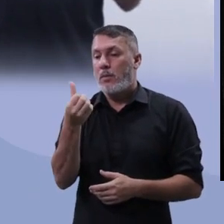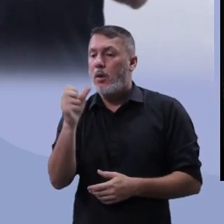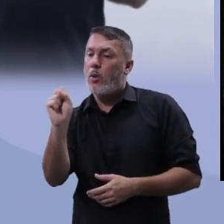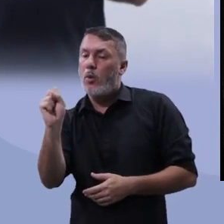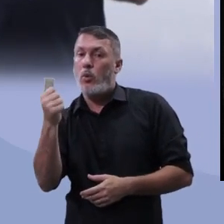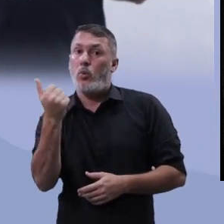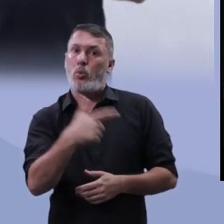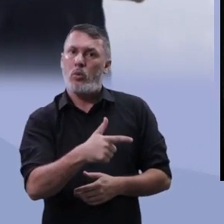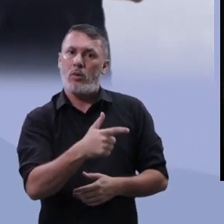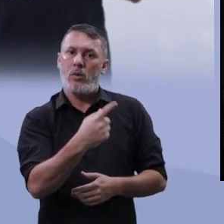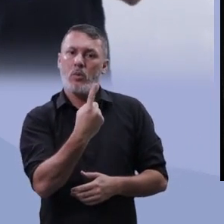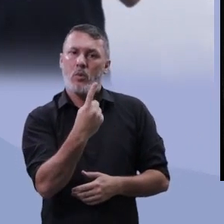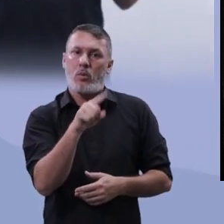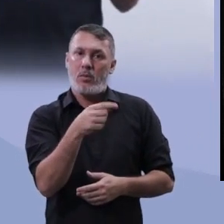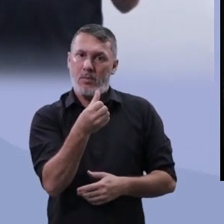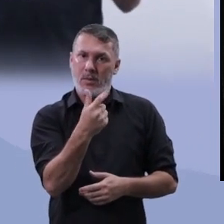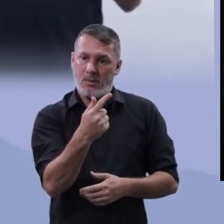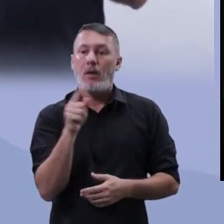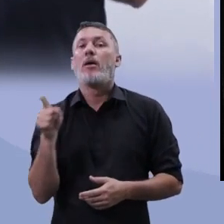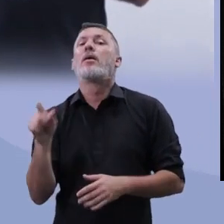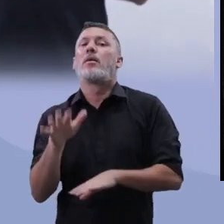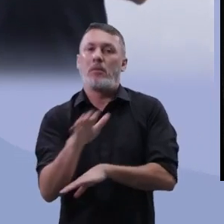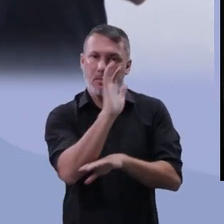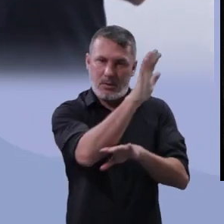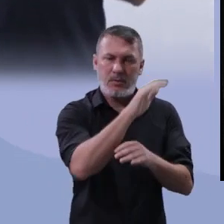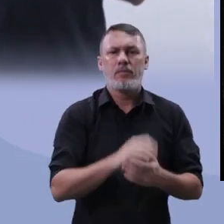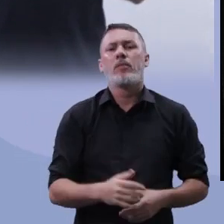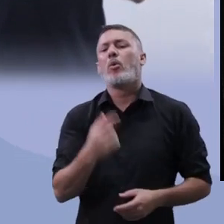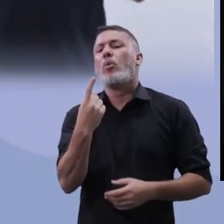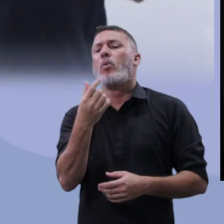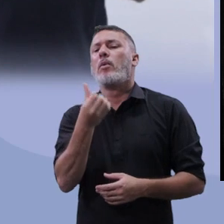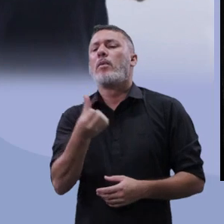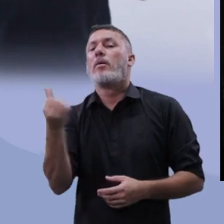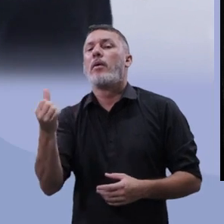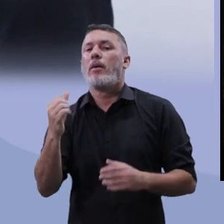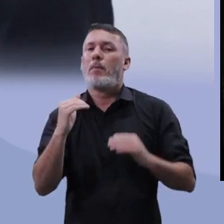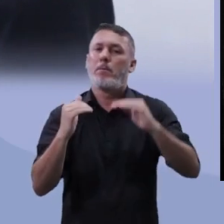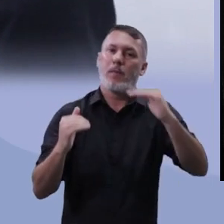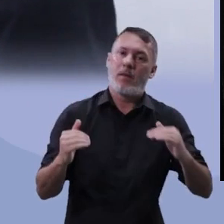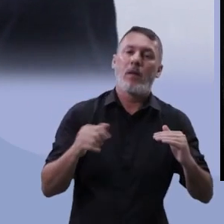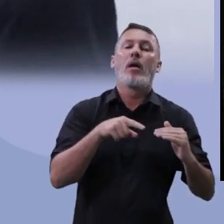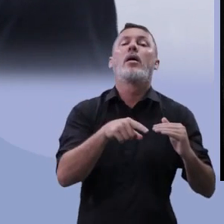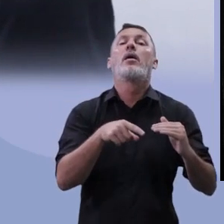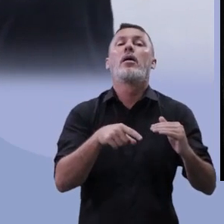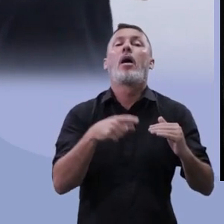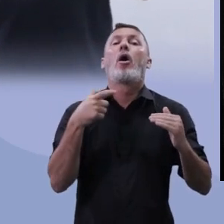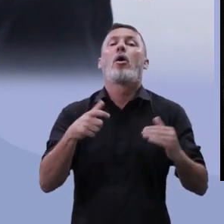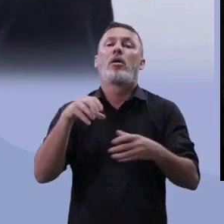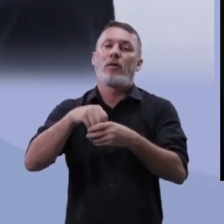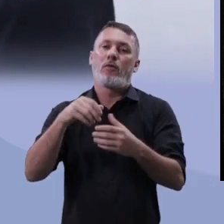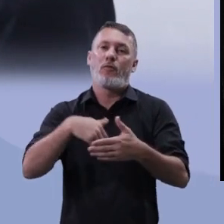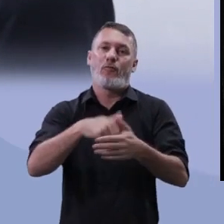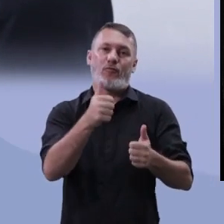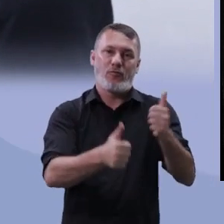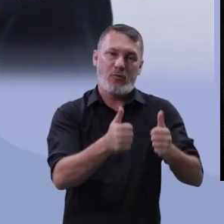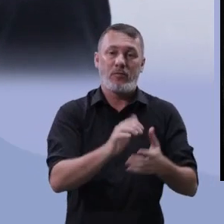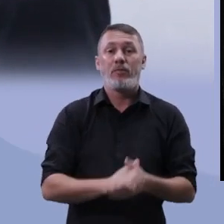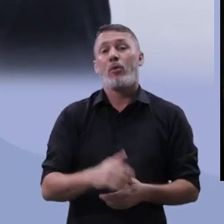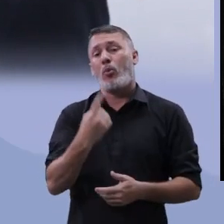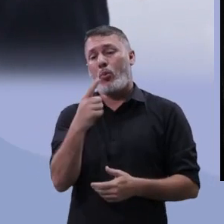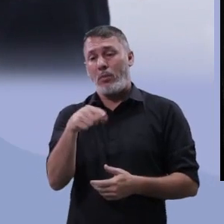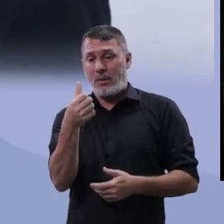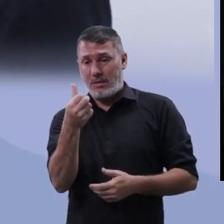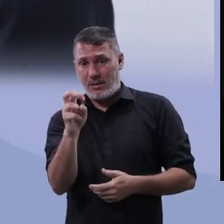é mais alto que o 1,67, então ele está no basquete. 1,66 ele é mais baixo, então ele está no